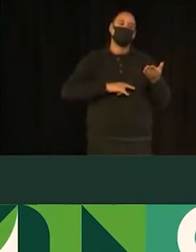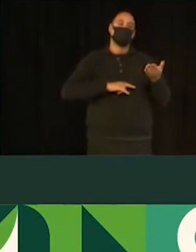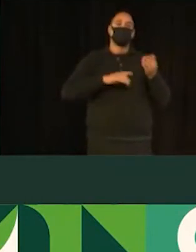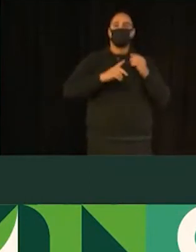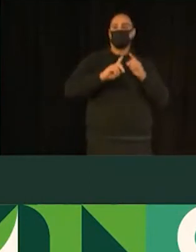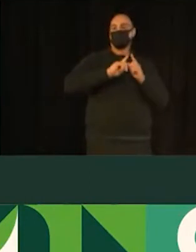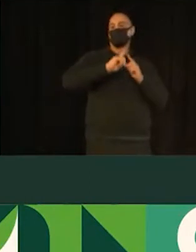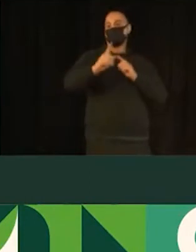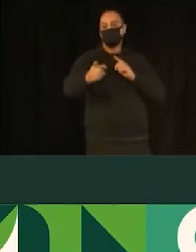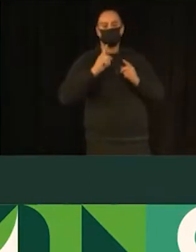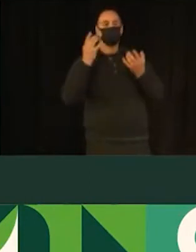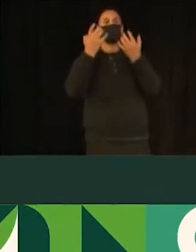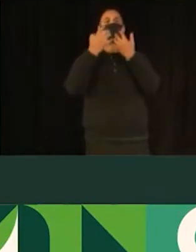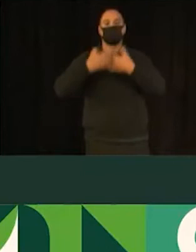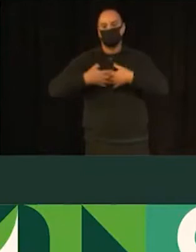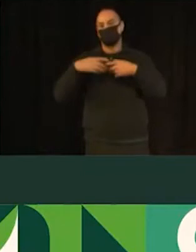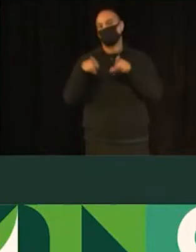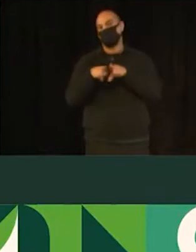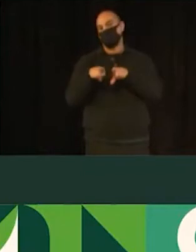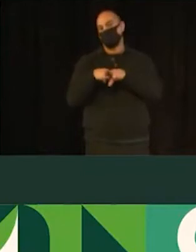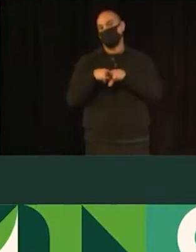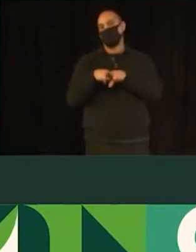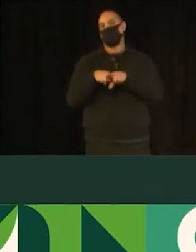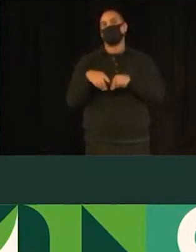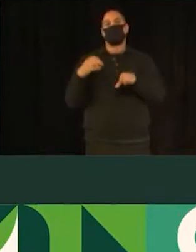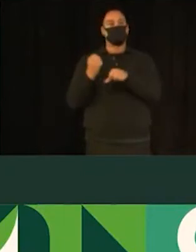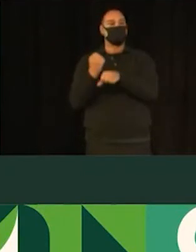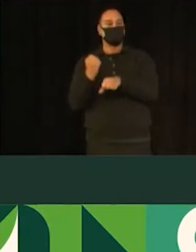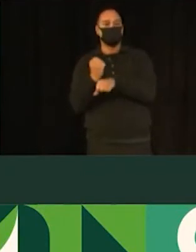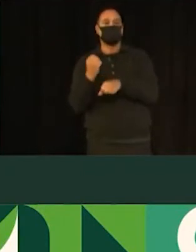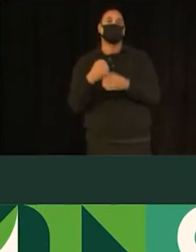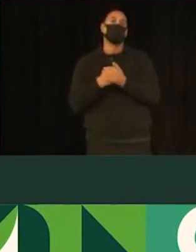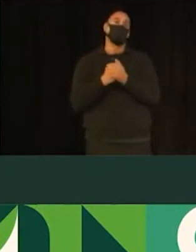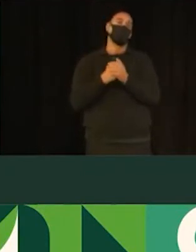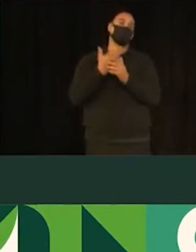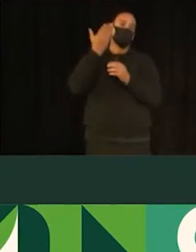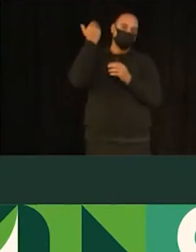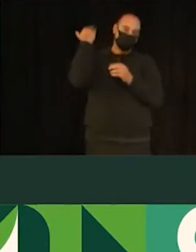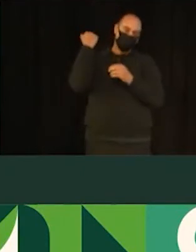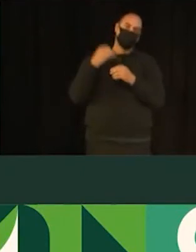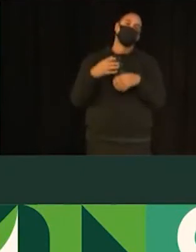incluindo o aeromóvel e o ônibus. Então, os dados da época, informações da época.